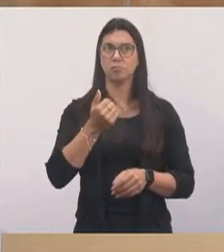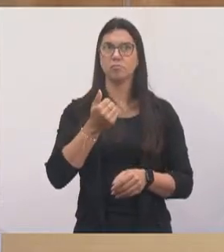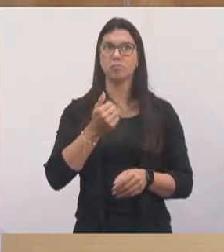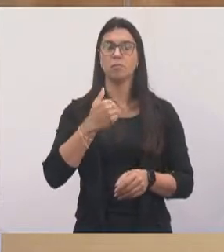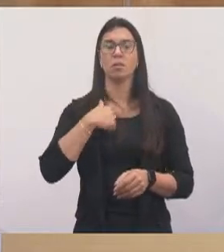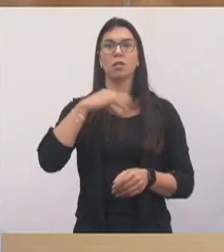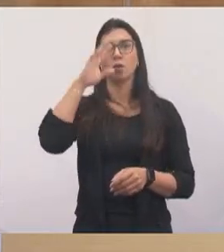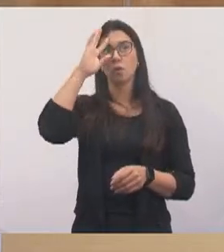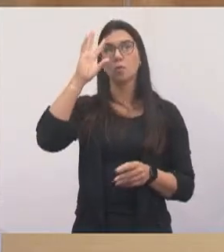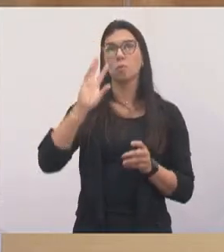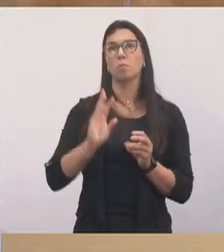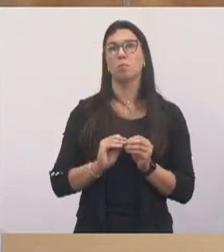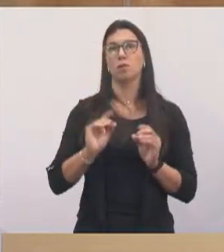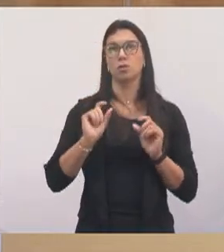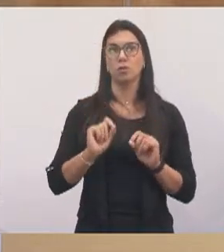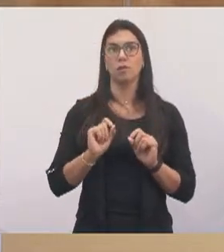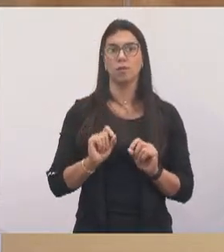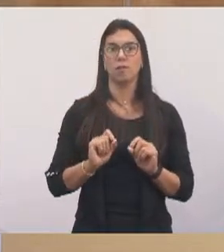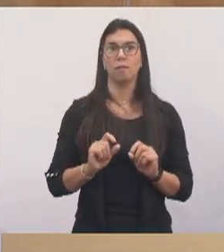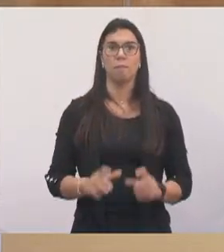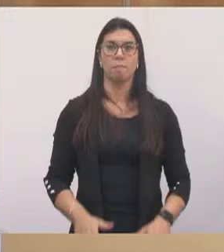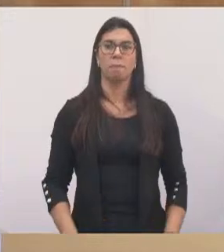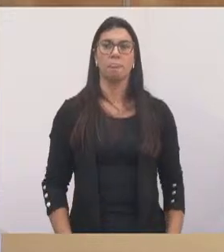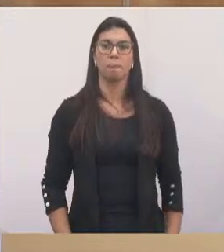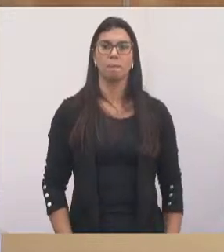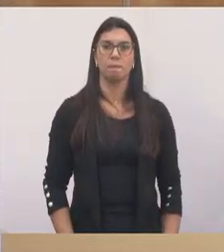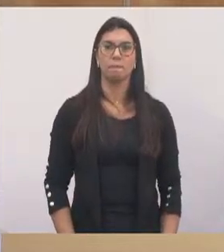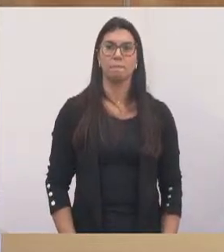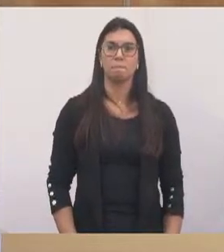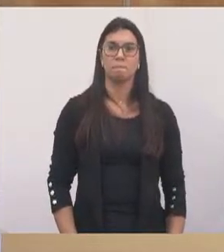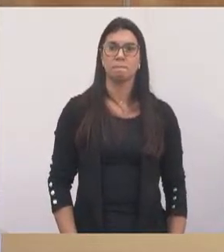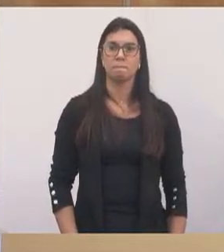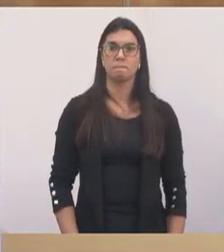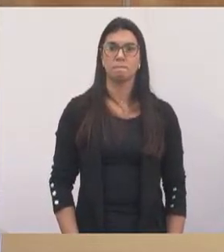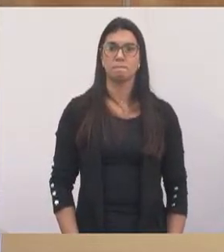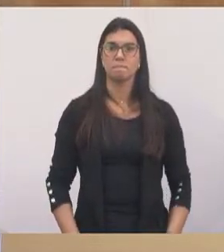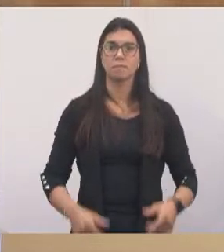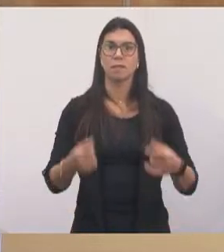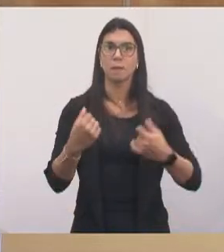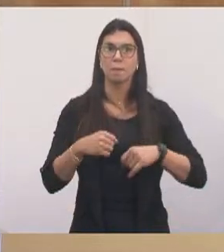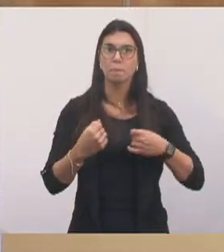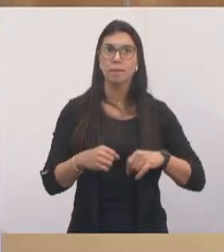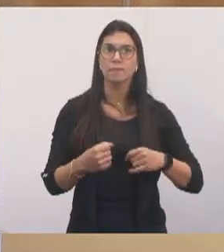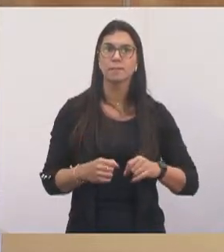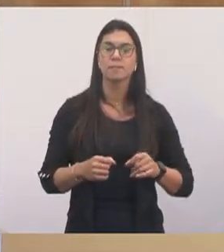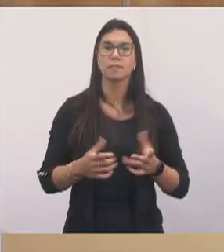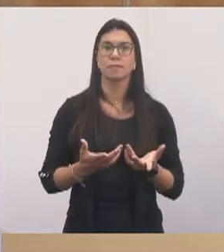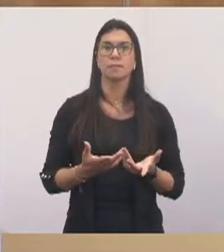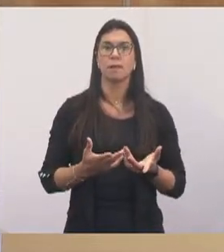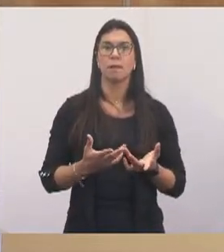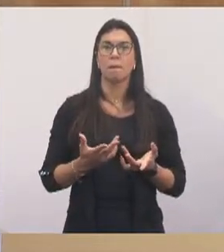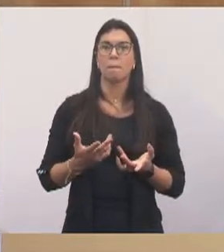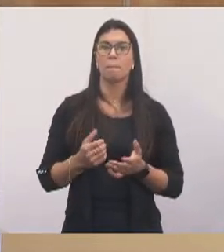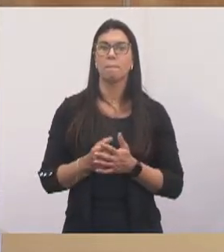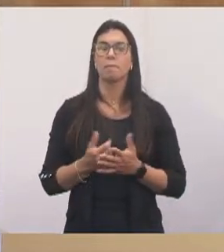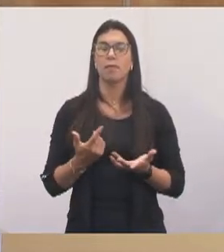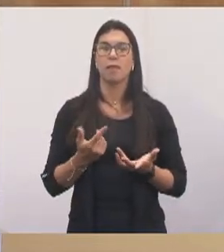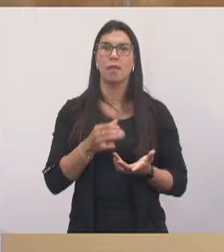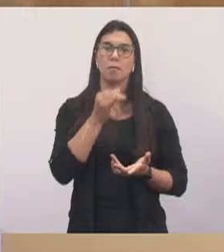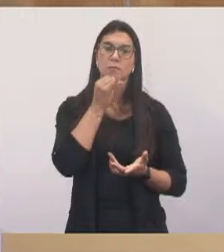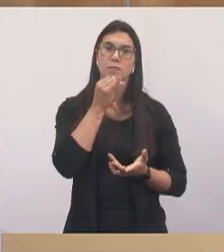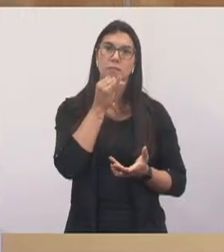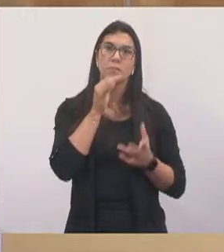Eu entendi a intenção de que reduza a quantidade de animais na cidade, castrando